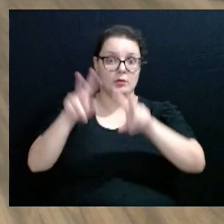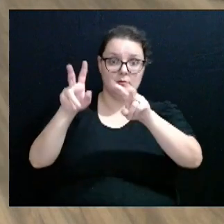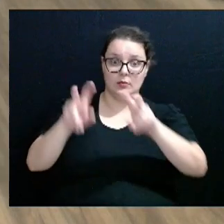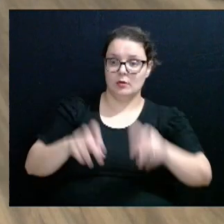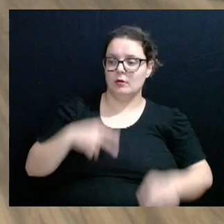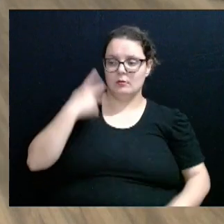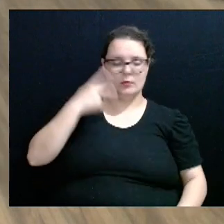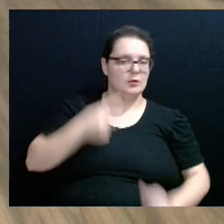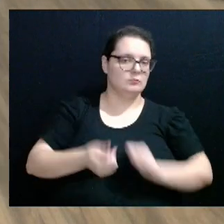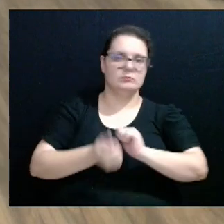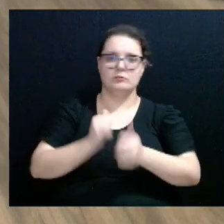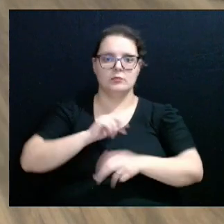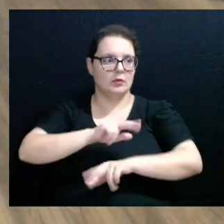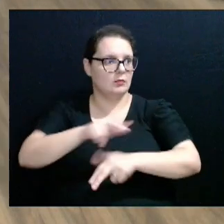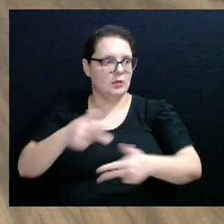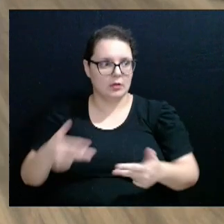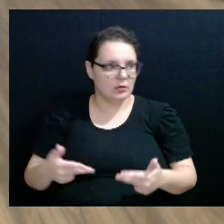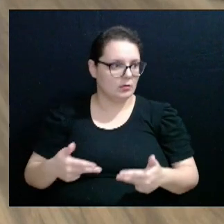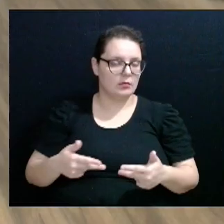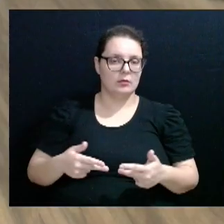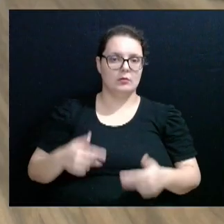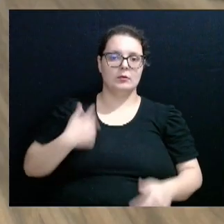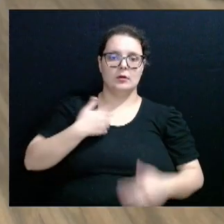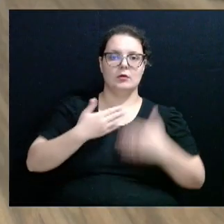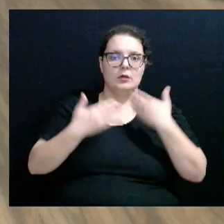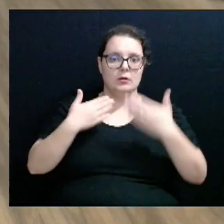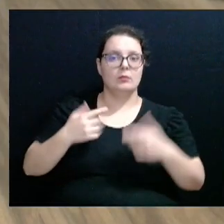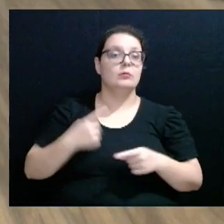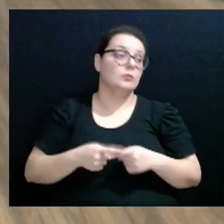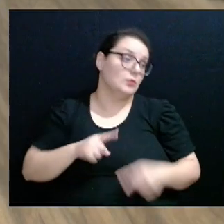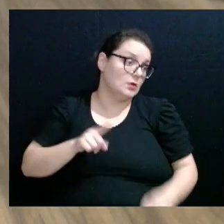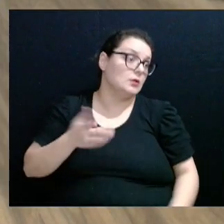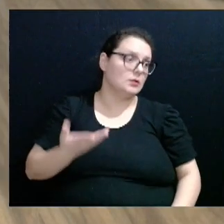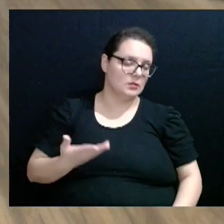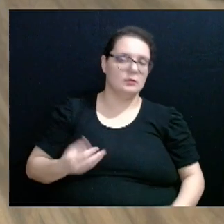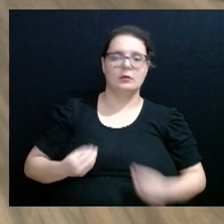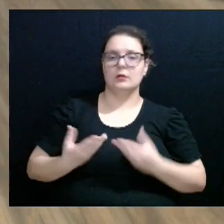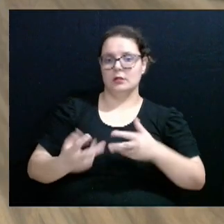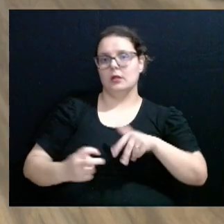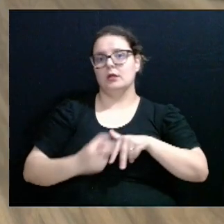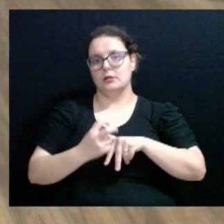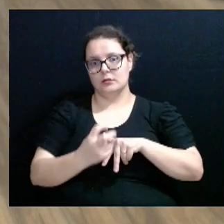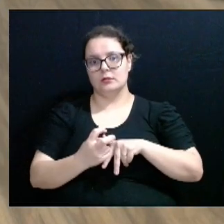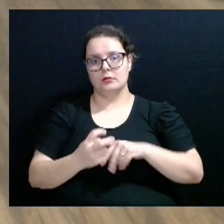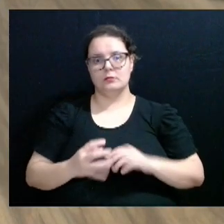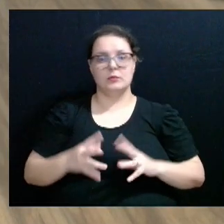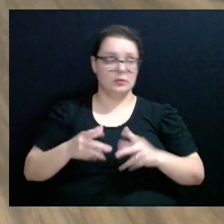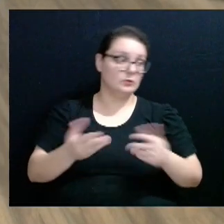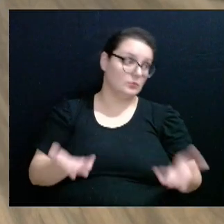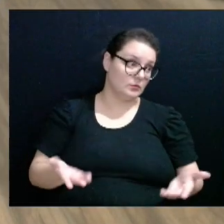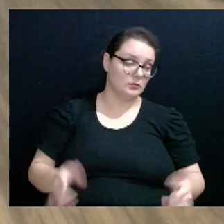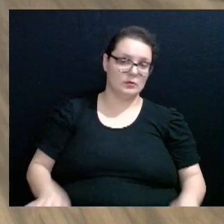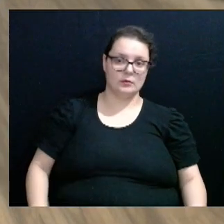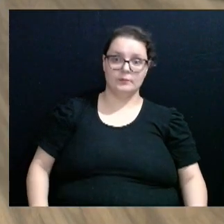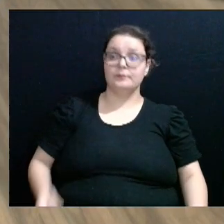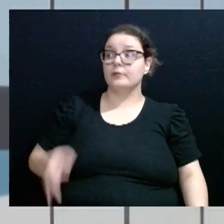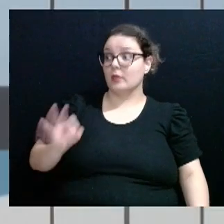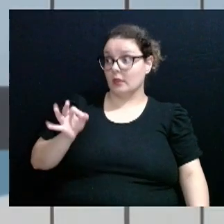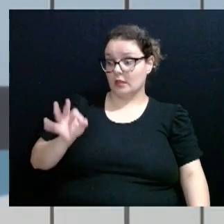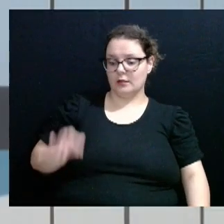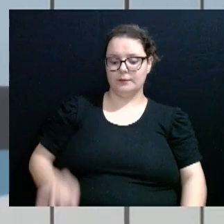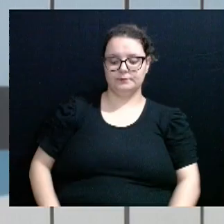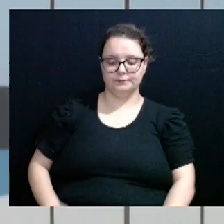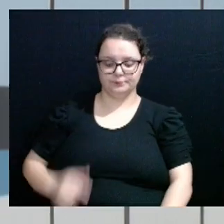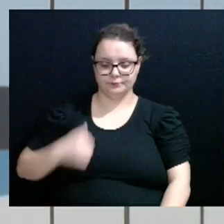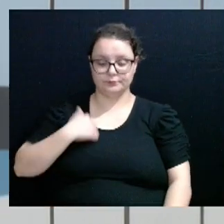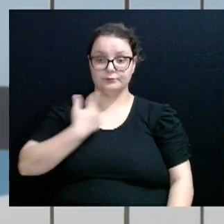tanta coisa para a gente conversar. Por que não dar essa voz para todos, né? Exatamente. A gente na Alma Preta,